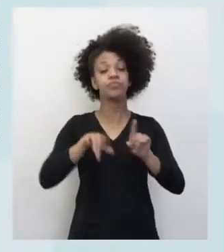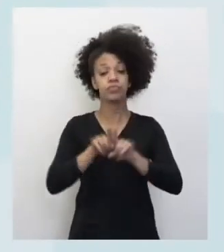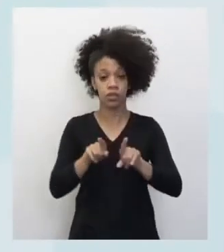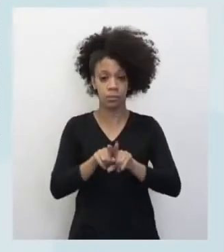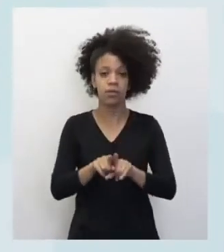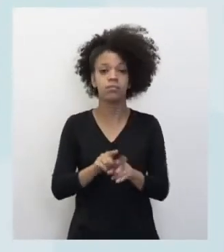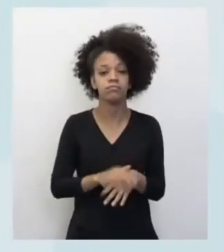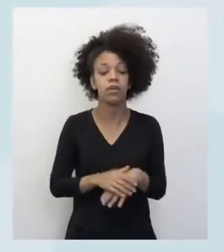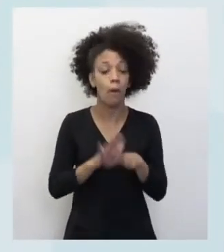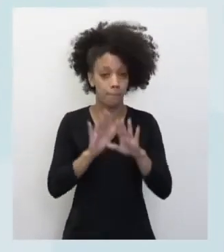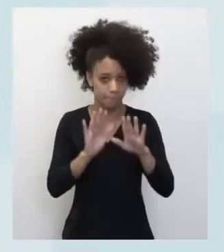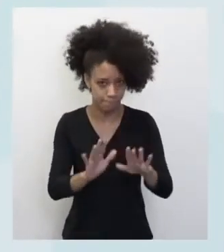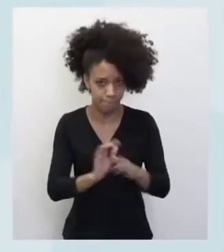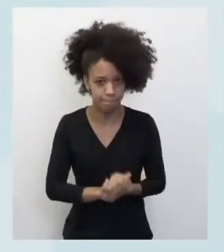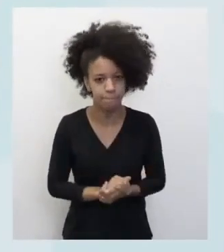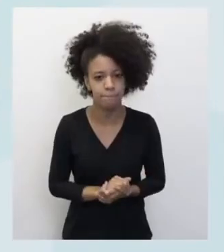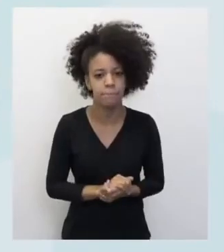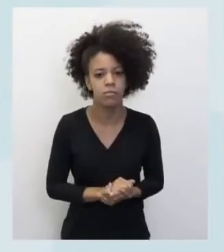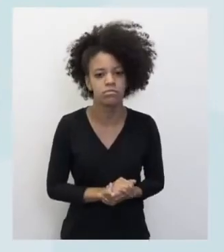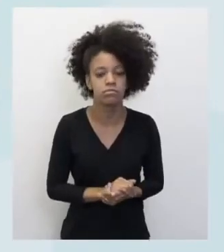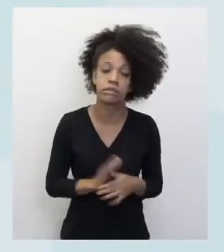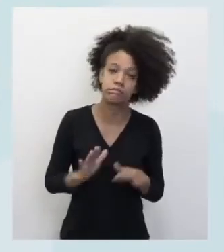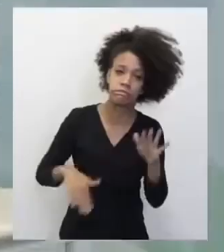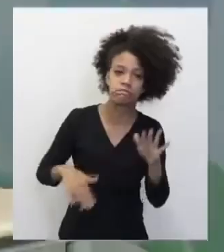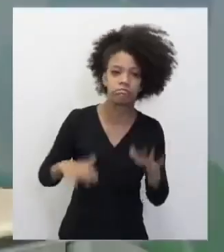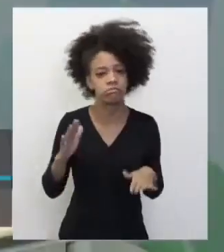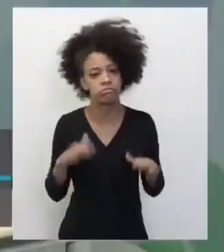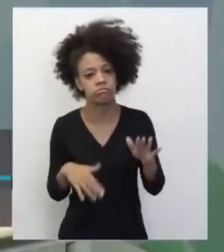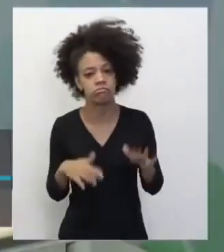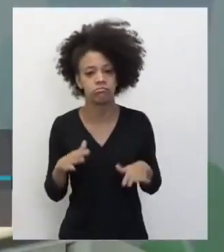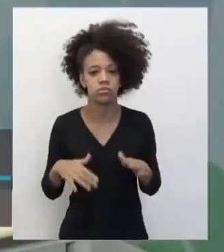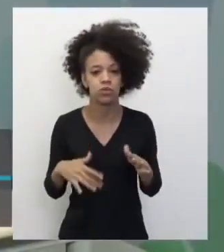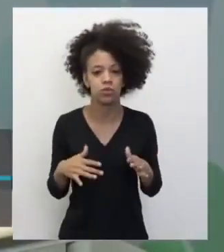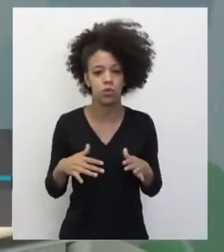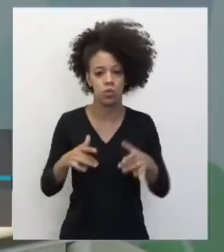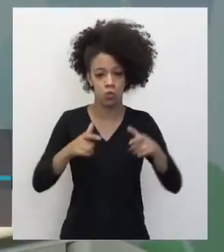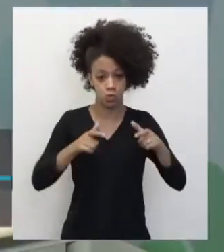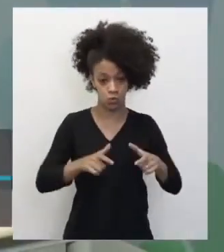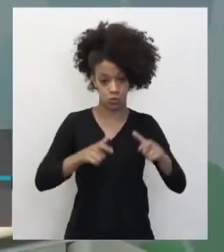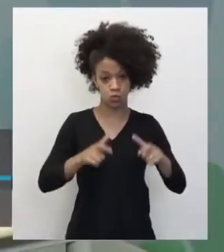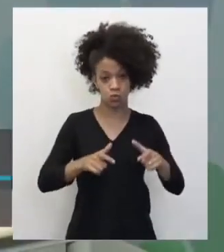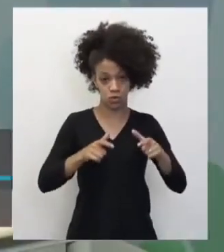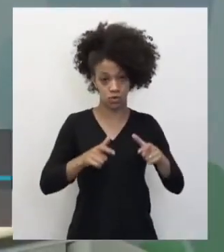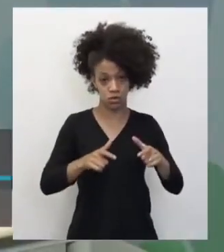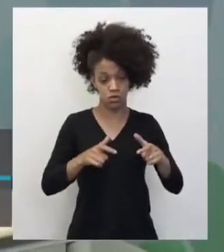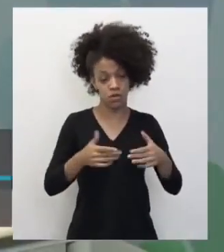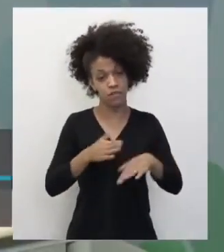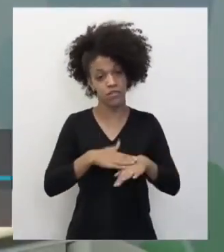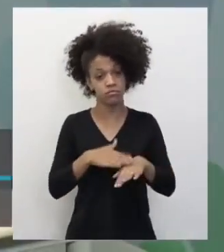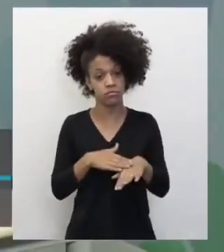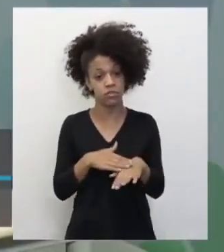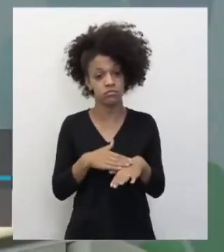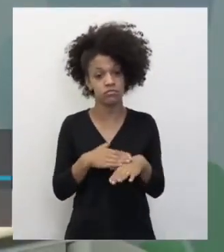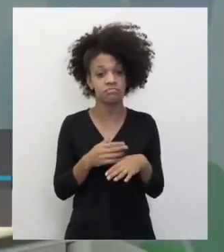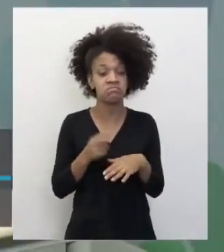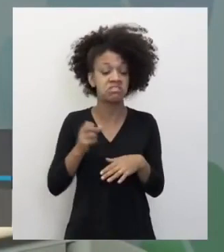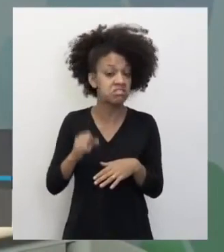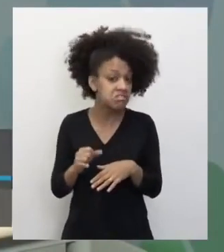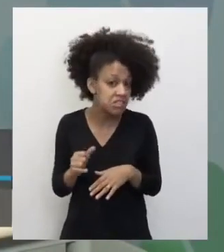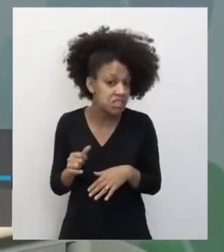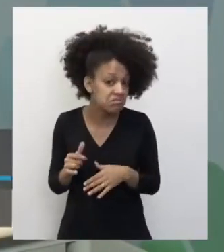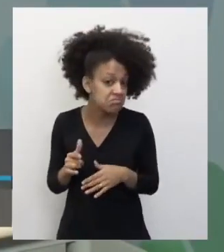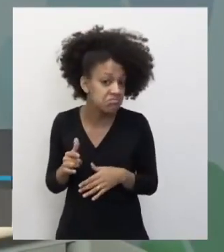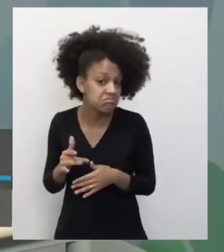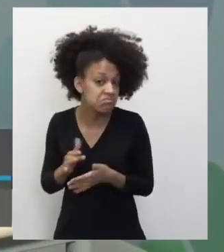Agora sim, quando, dependendo do lugar que você vai fazer ali, se não tivesse